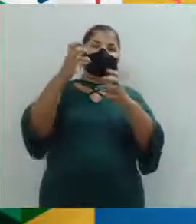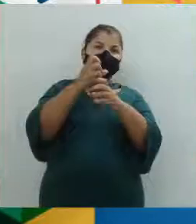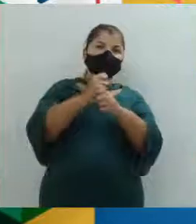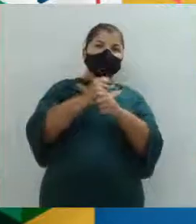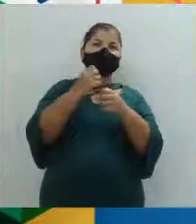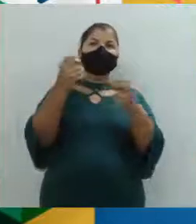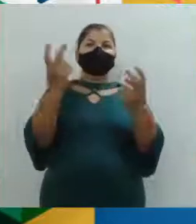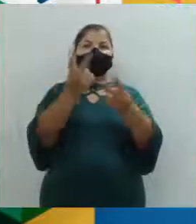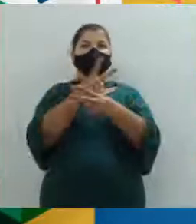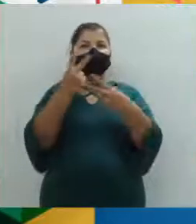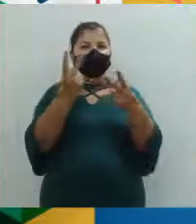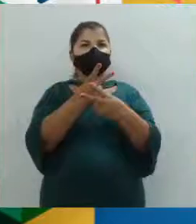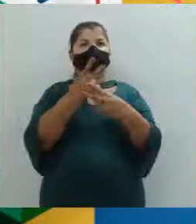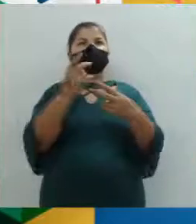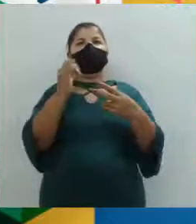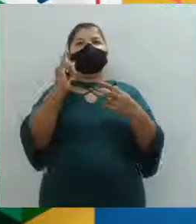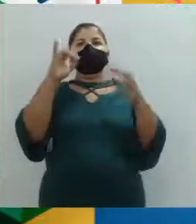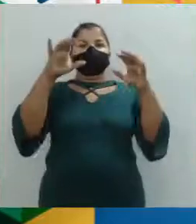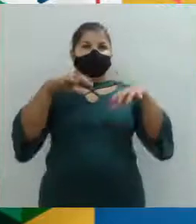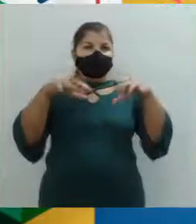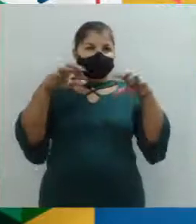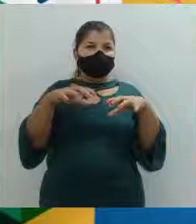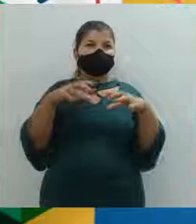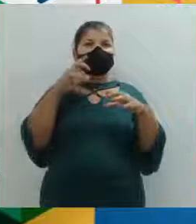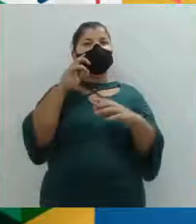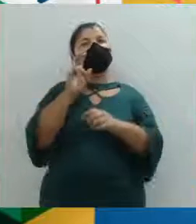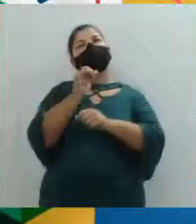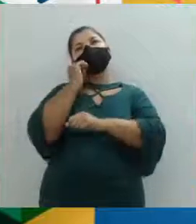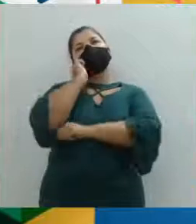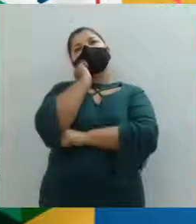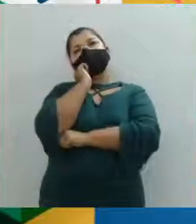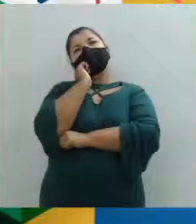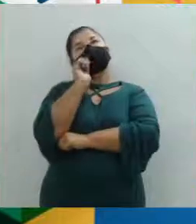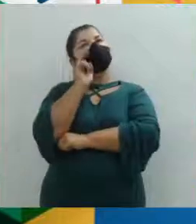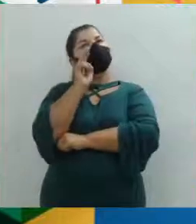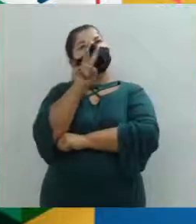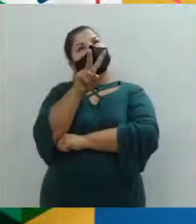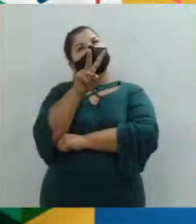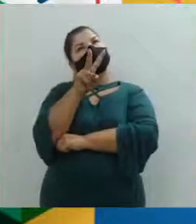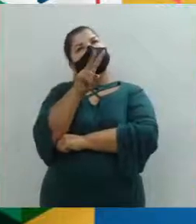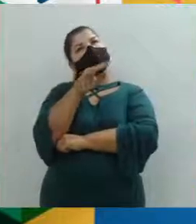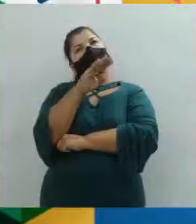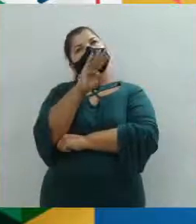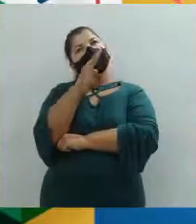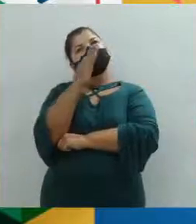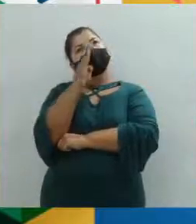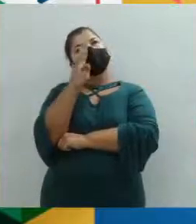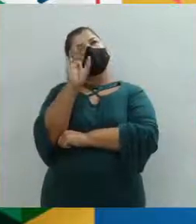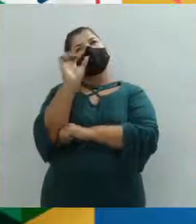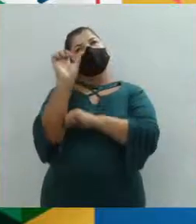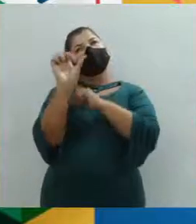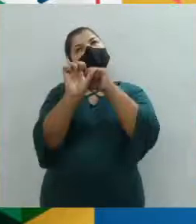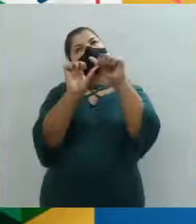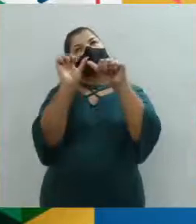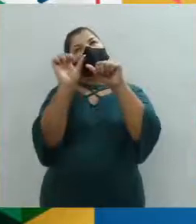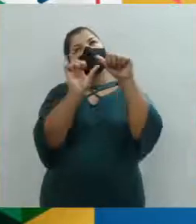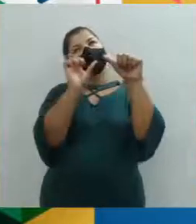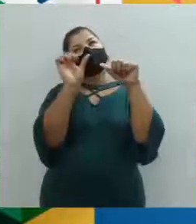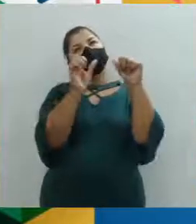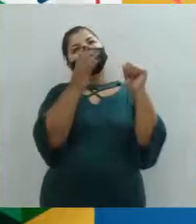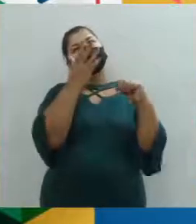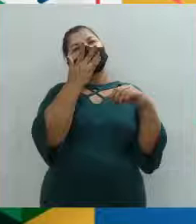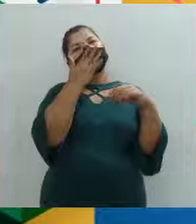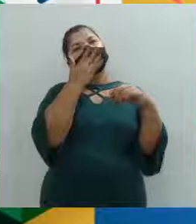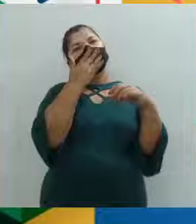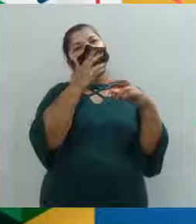sol sobre a fachada dessa catedral, e vocês podem perceber que o resultado é cores variadas. A gente